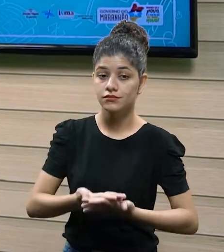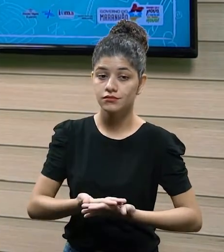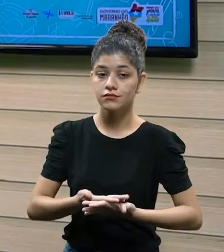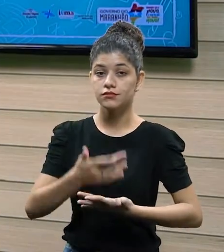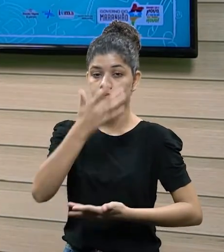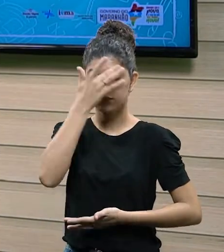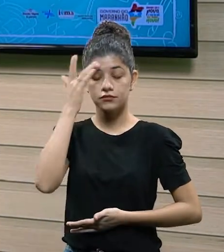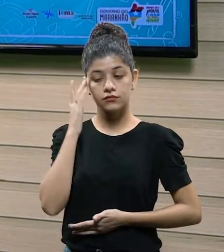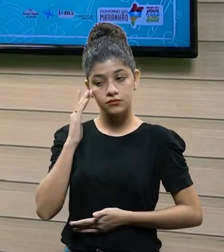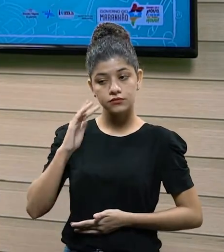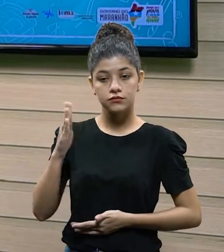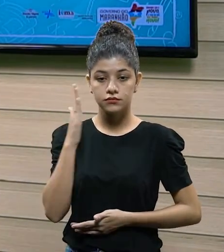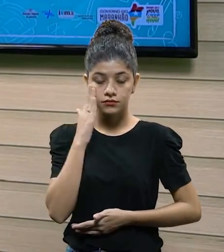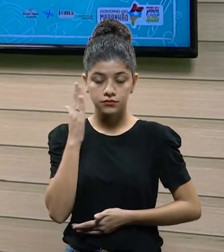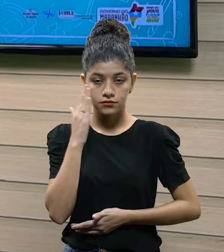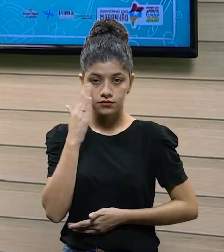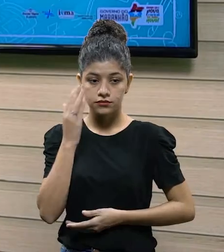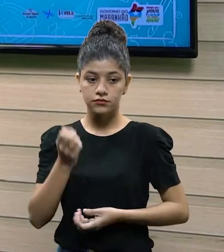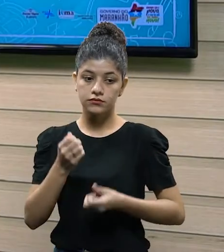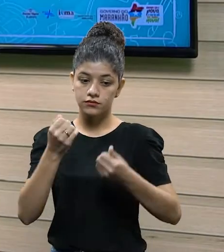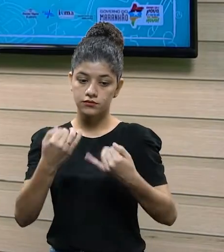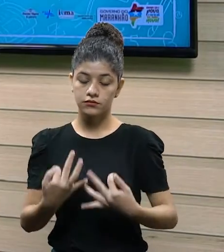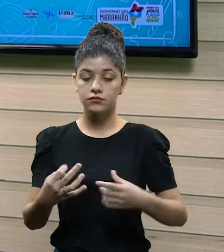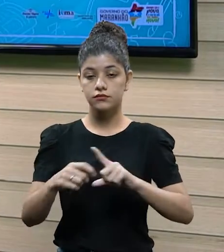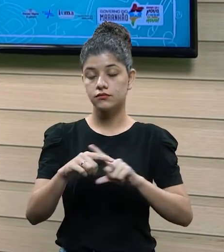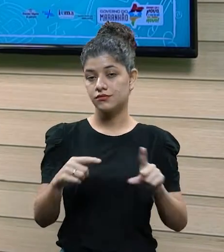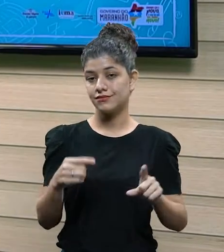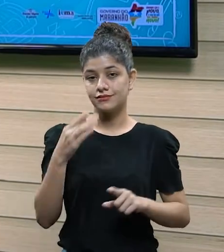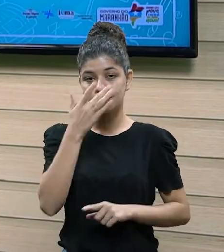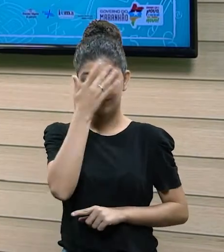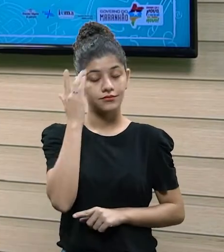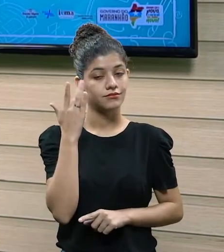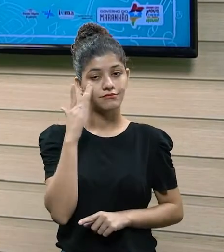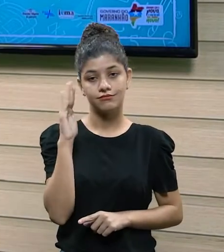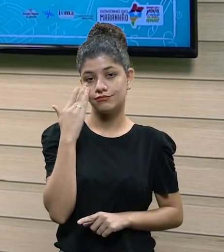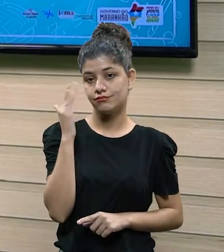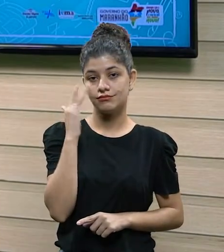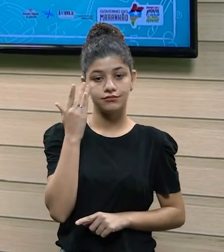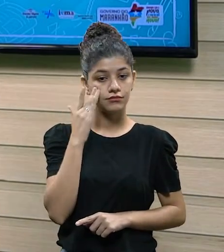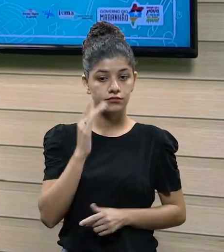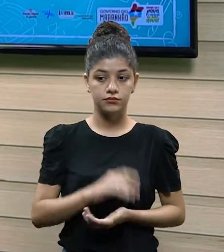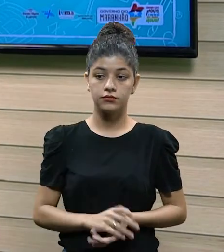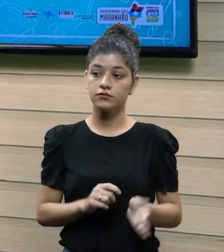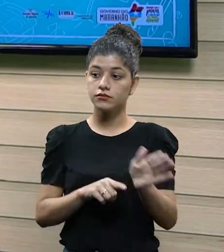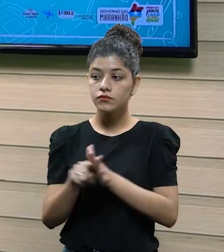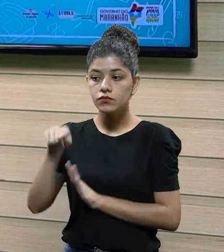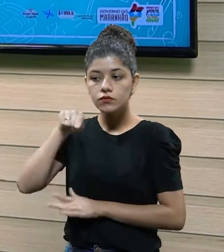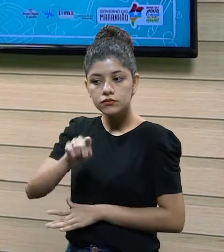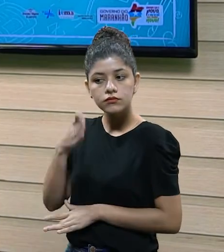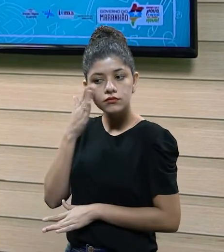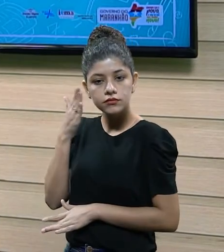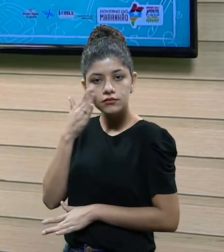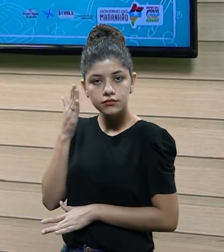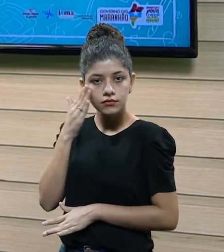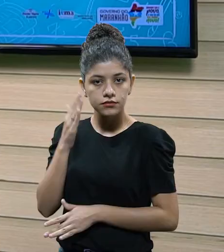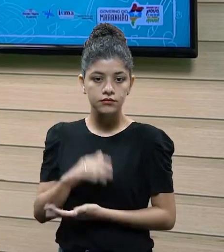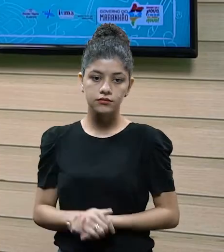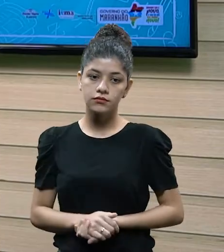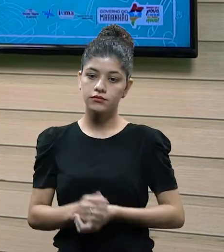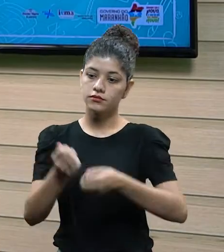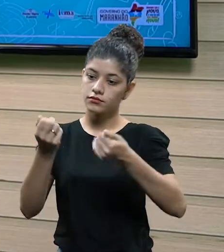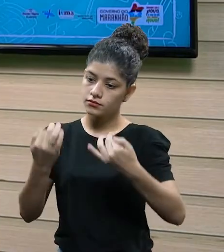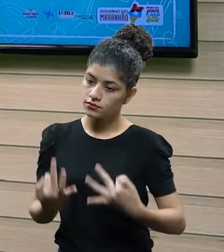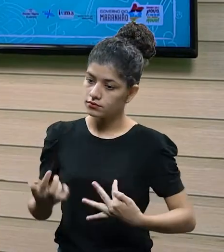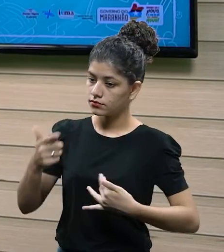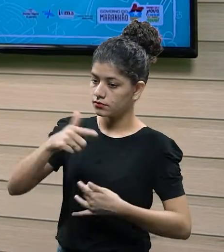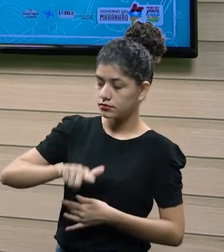acreditar que a pessoa entendeu o que eu quero falar e na hora a pessoa não entende. E aí o que eu faço? Eu pergunto, você entendeu? Eu quis dizer